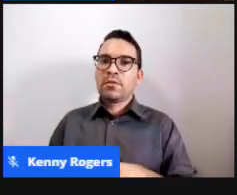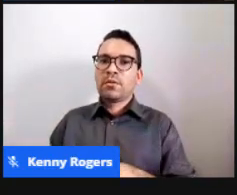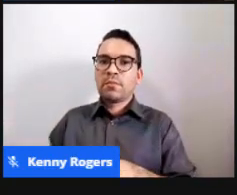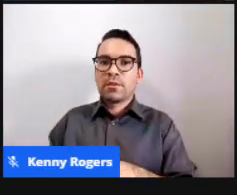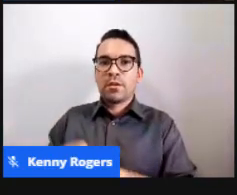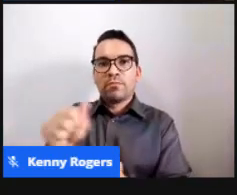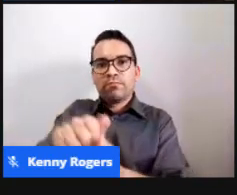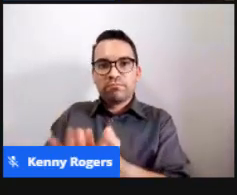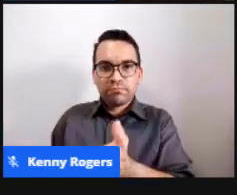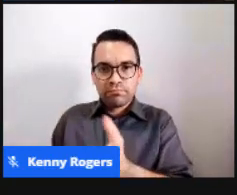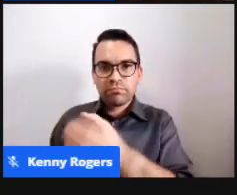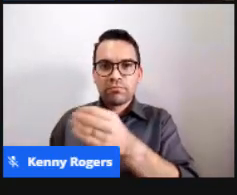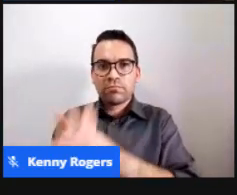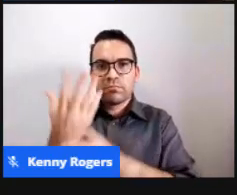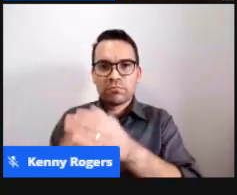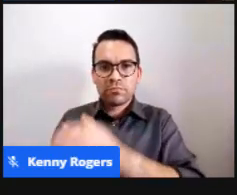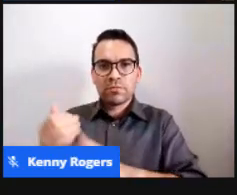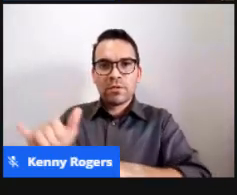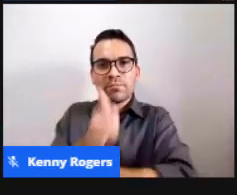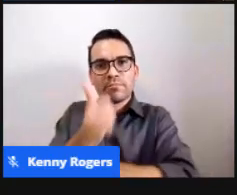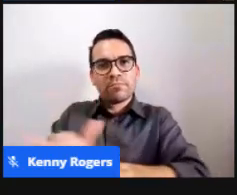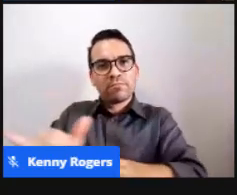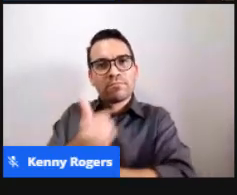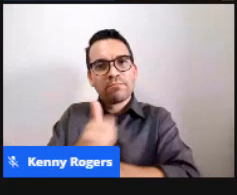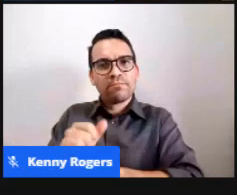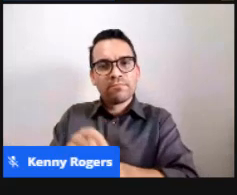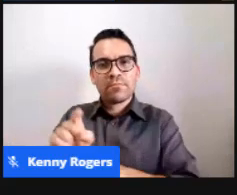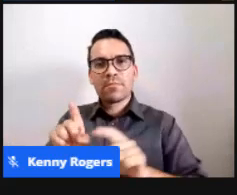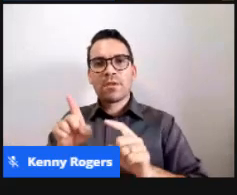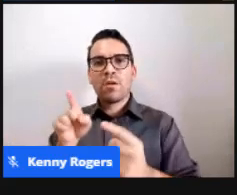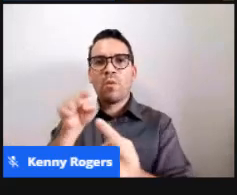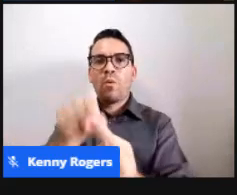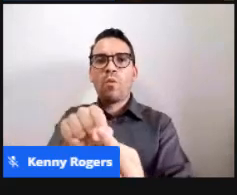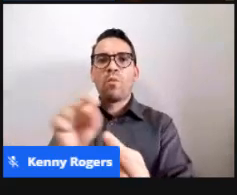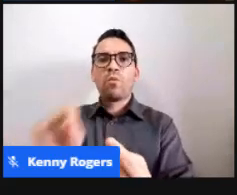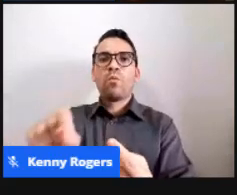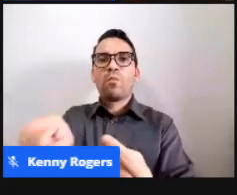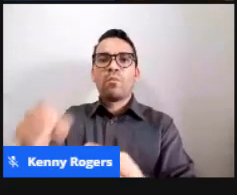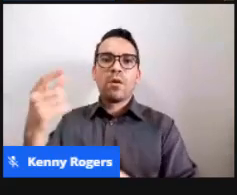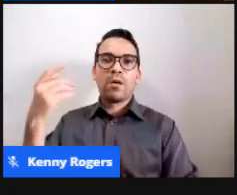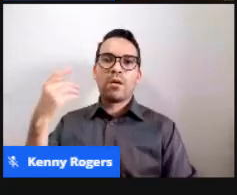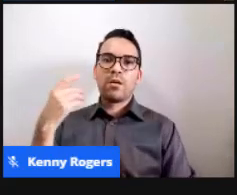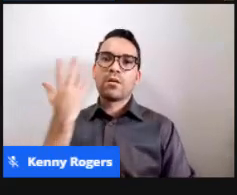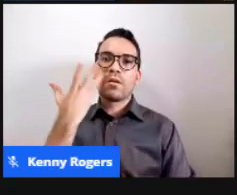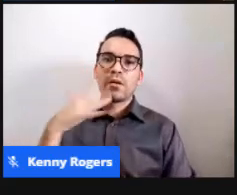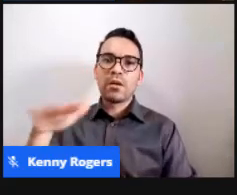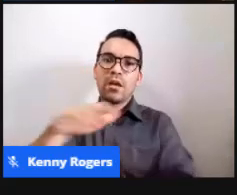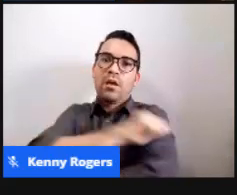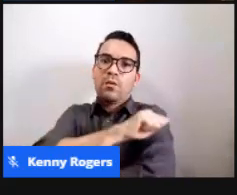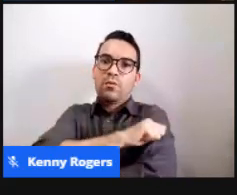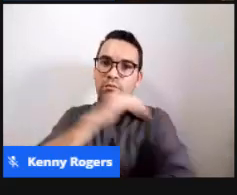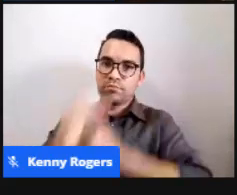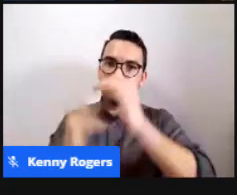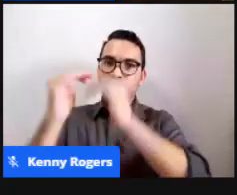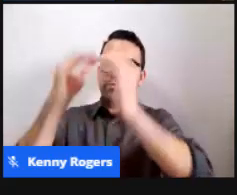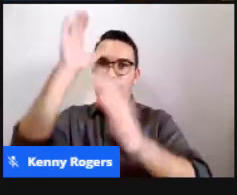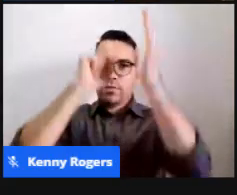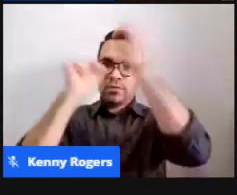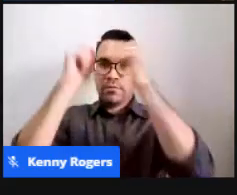aulas para que a gente consiga fazer com que os alunos vão aprendendo dentro daquilo que é possível, tá bom?